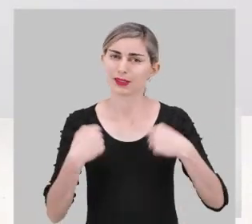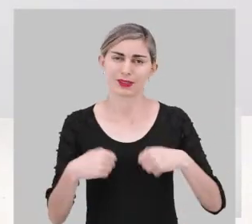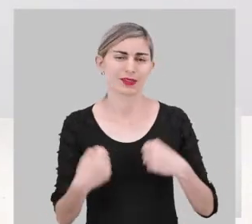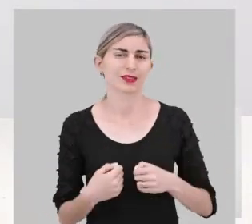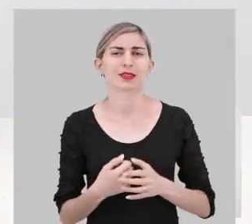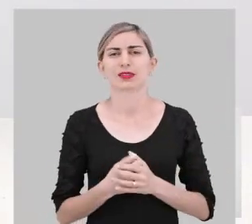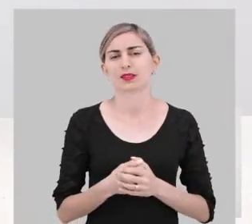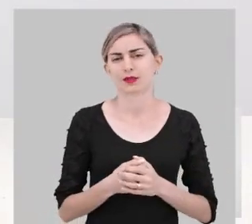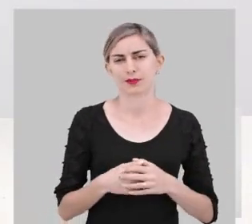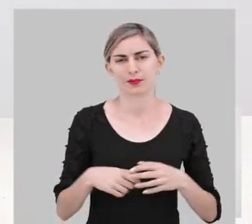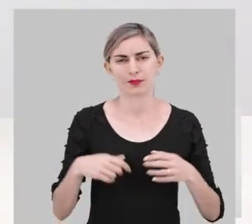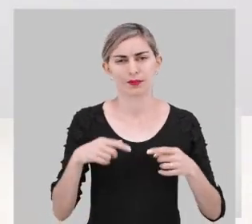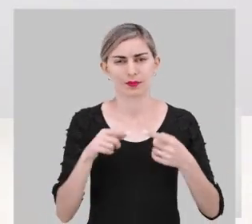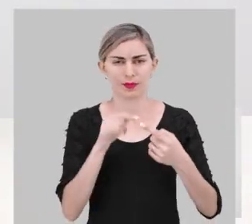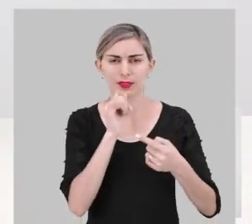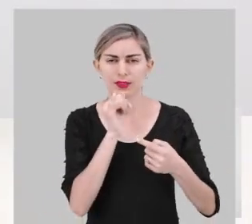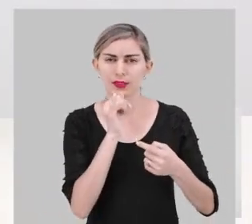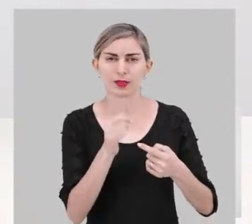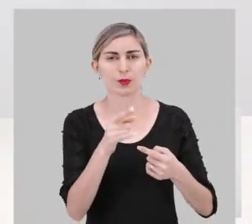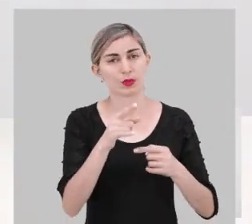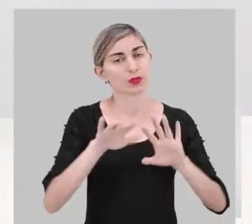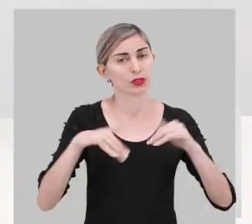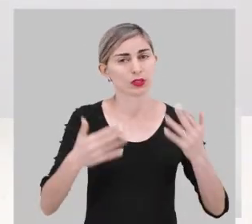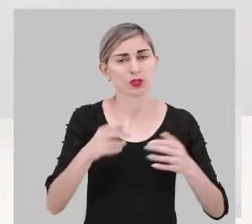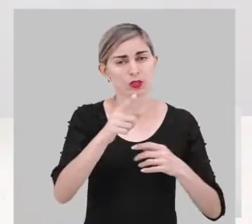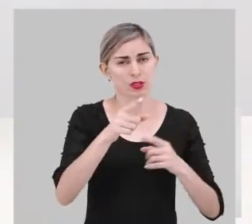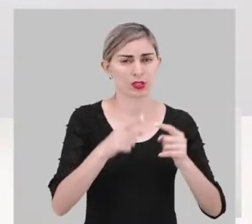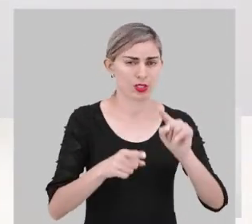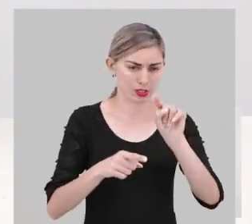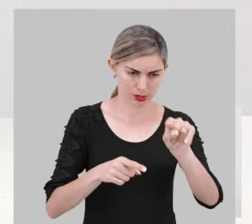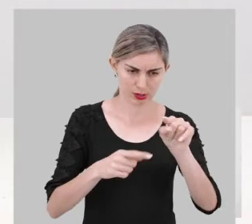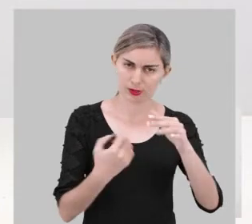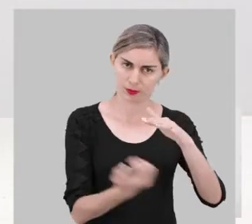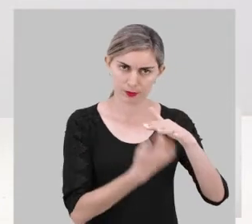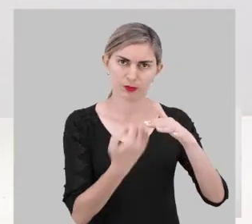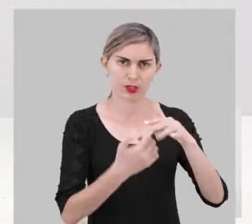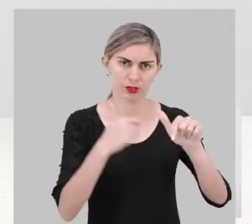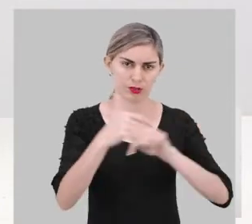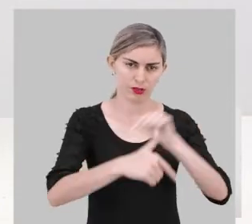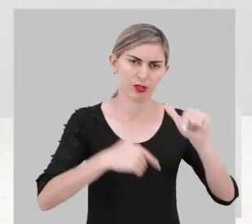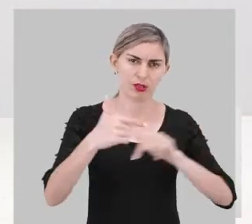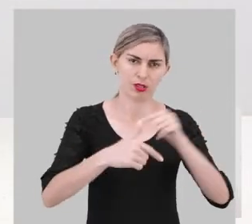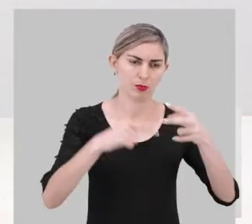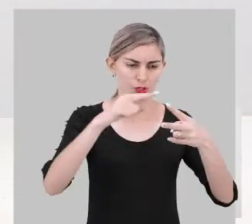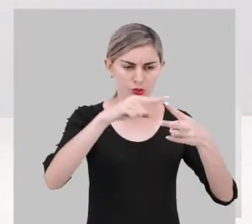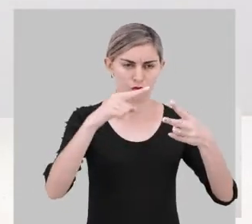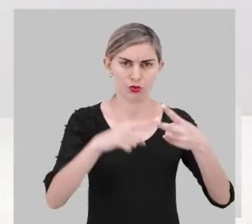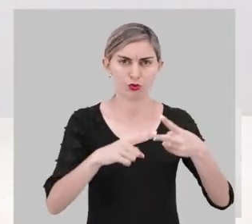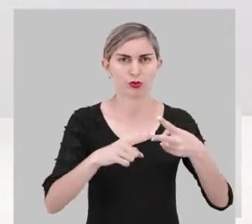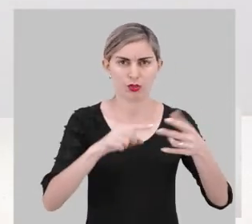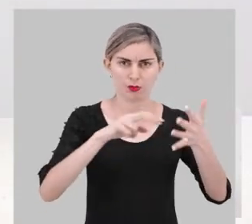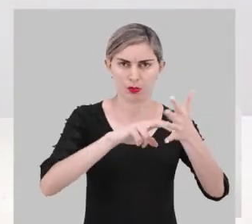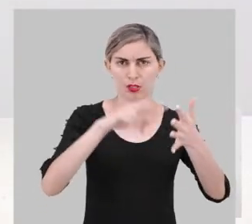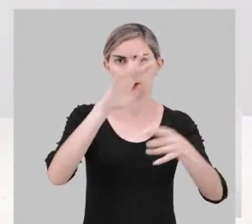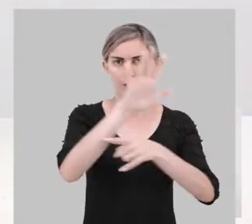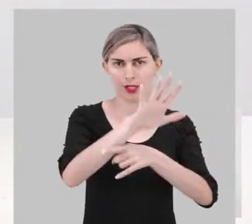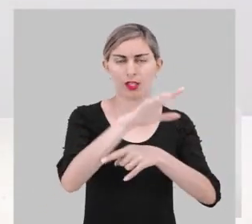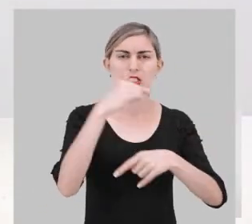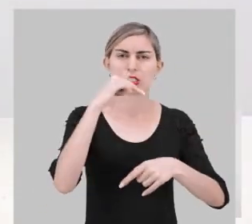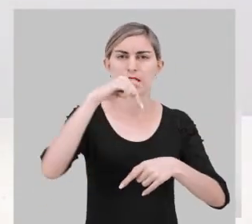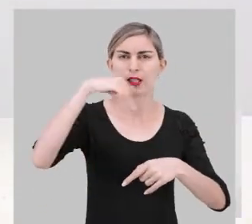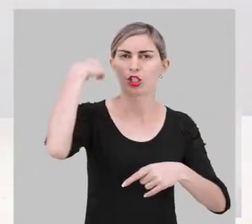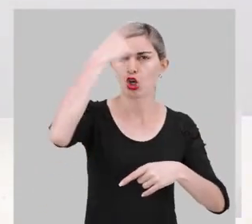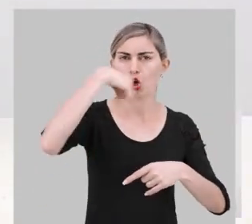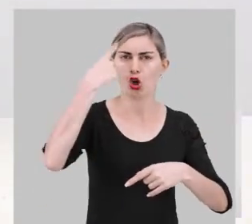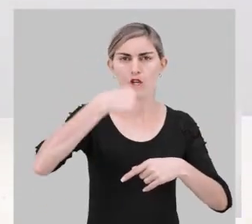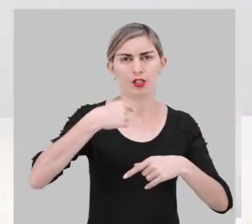são gargalos. Então, se nós considerarmos que essa empresa trabalha em 2 turnos, 7